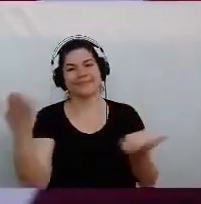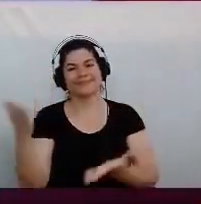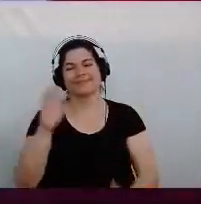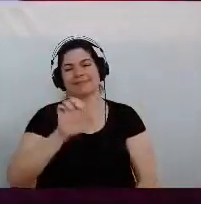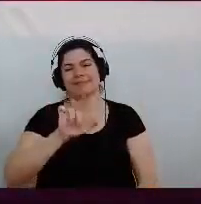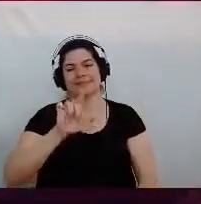na